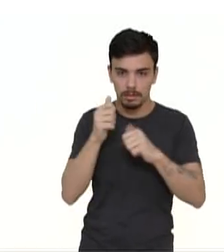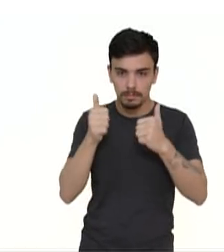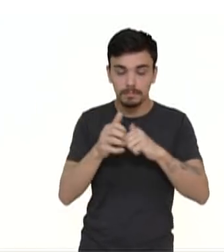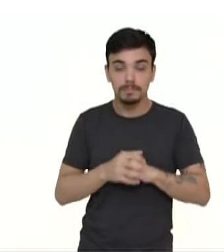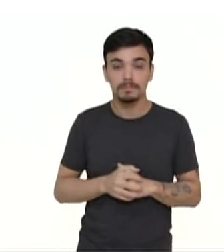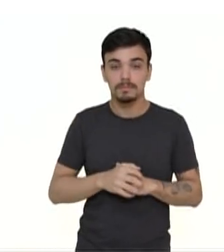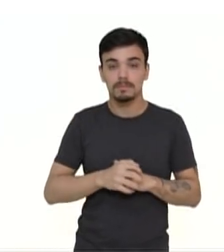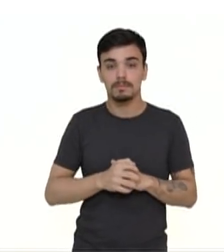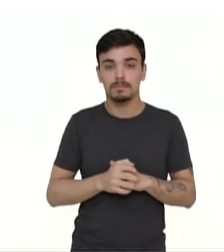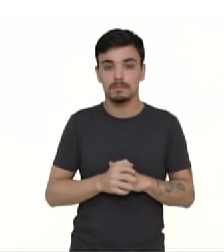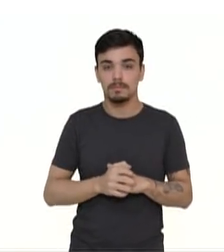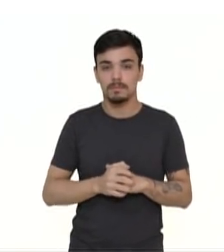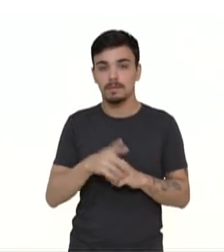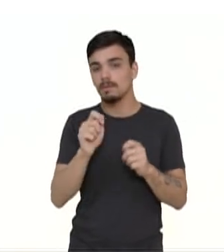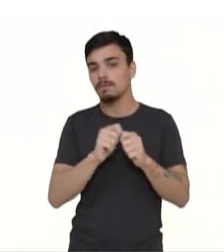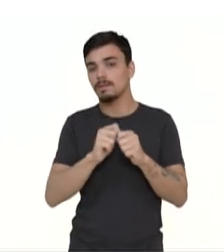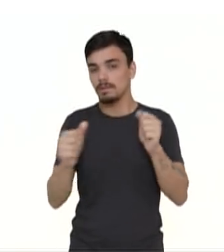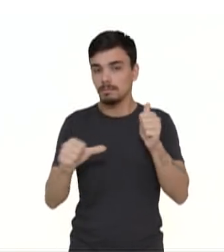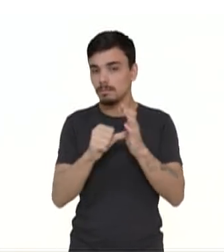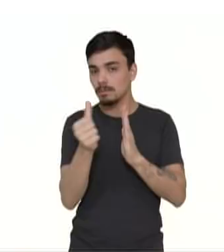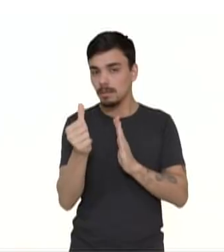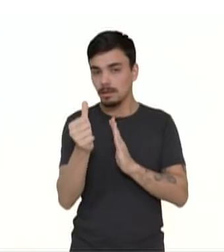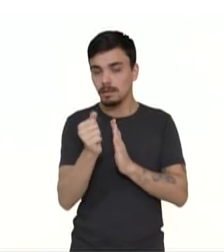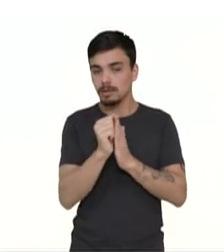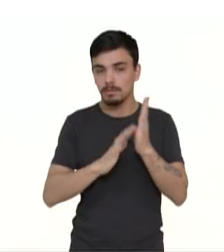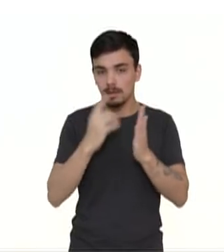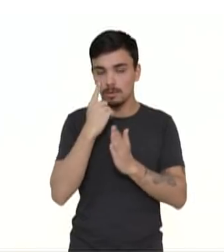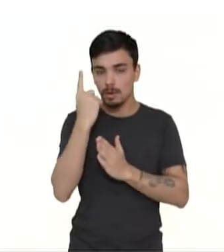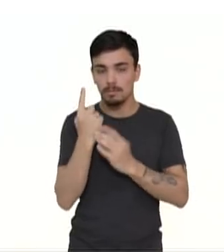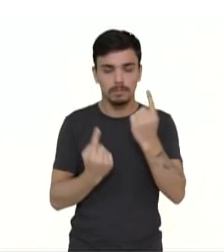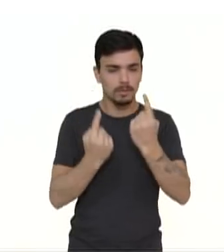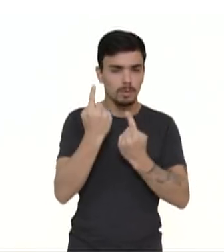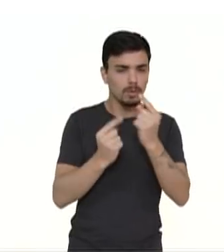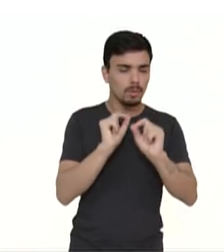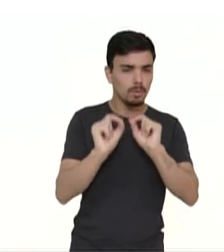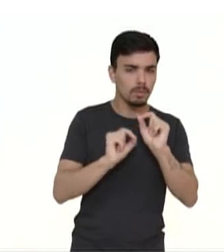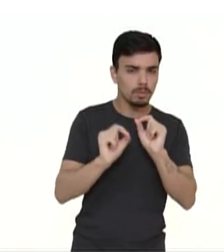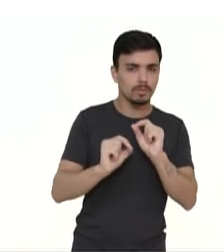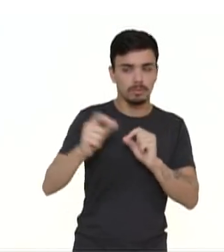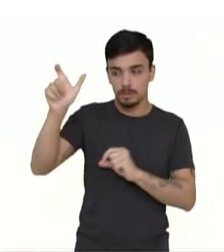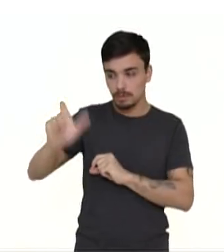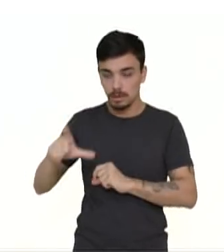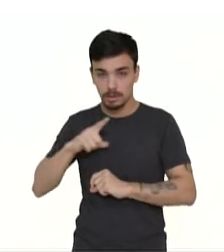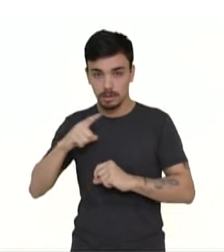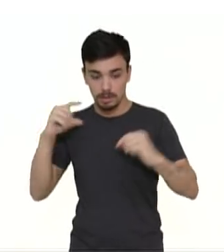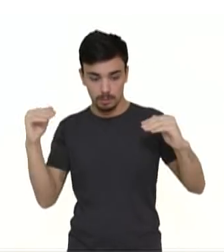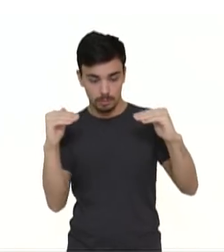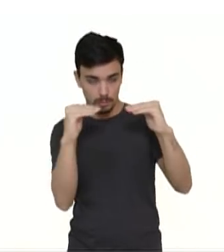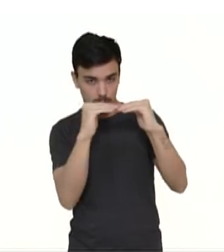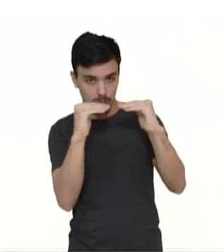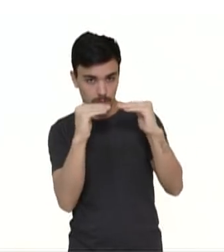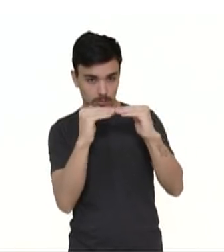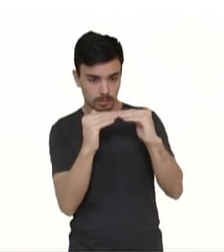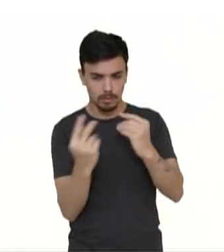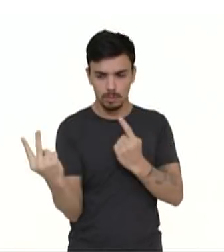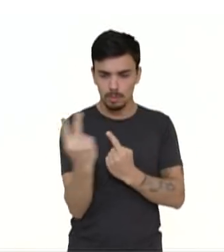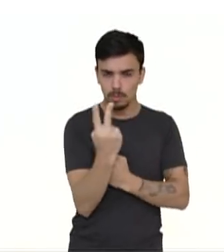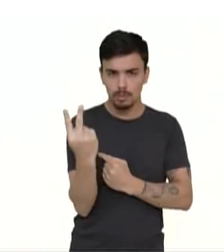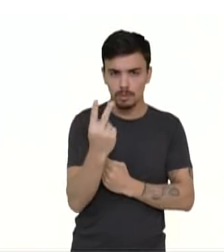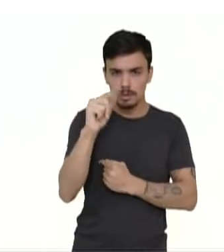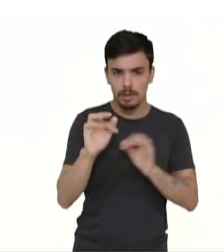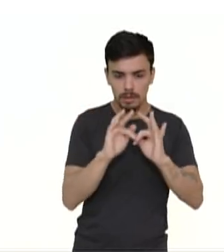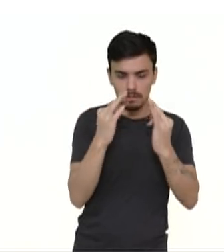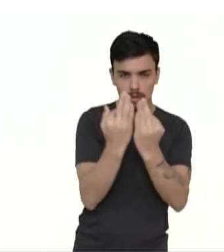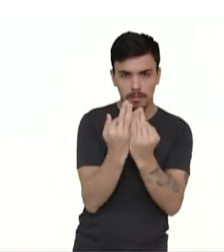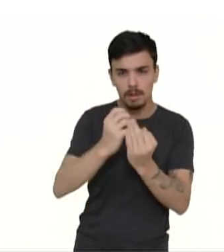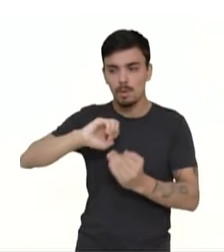aí, pessoal? Vamos fazer o primeiro exercício, então? O que os personagens têm em comum? Ambos pertencem à mesma família ou ambos são